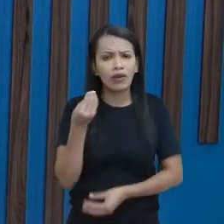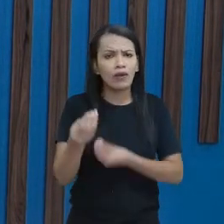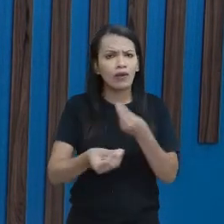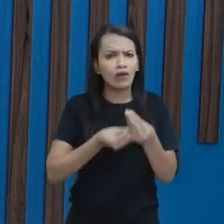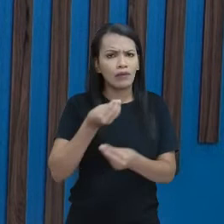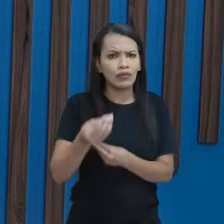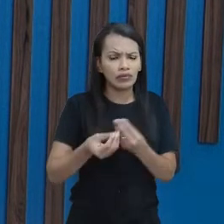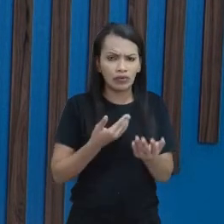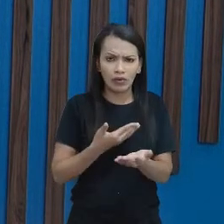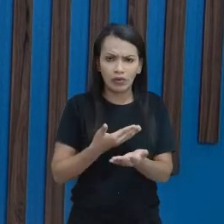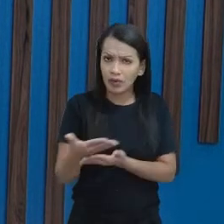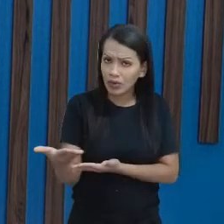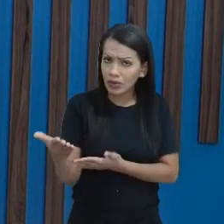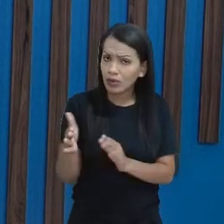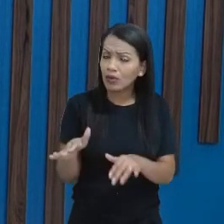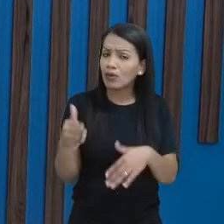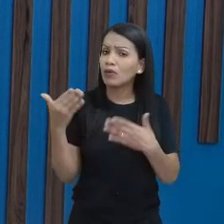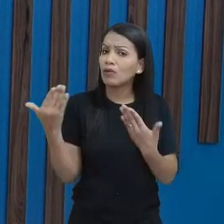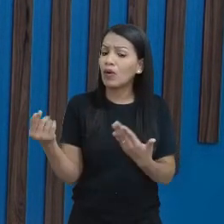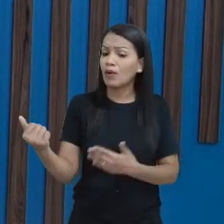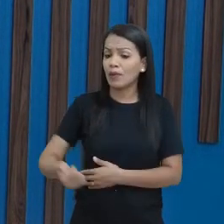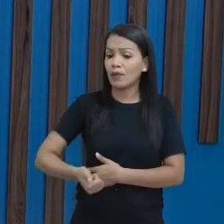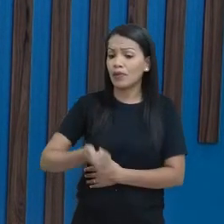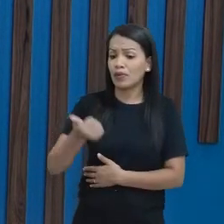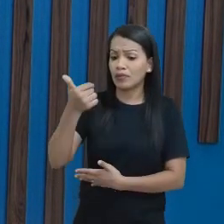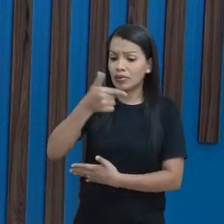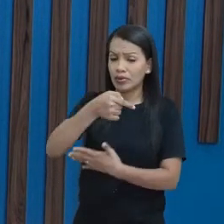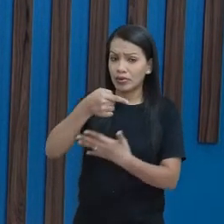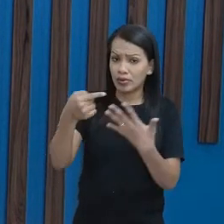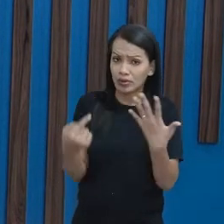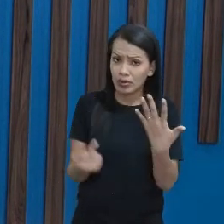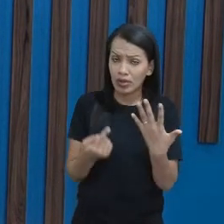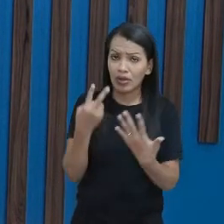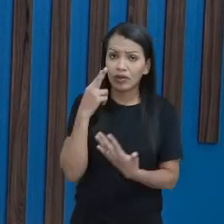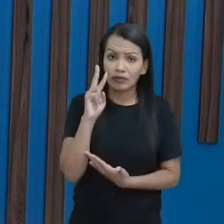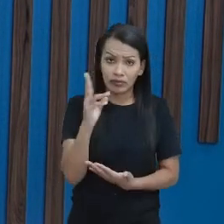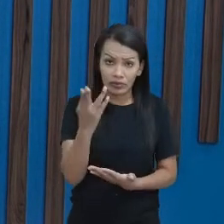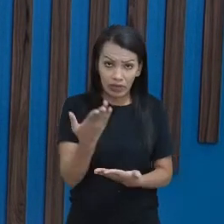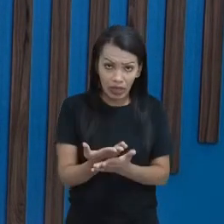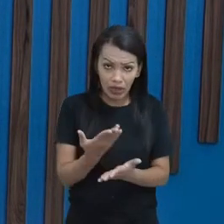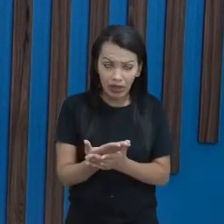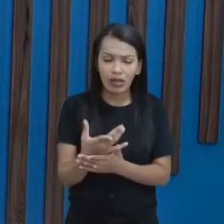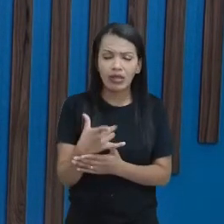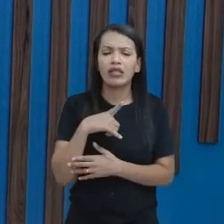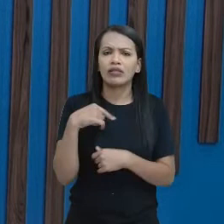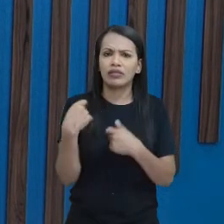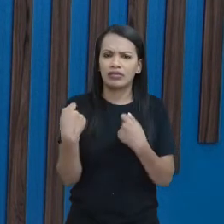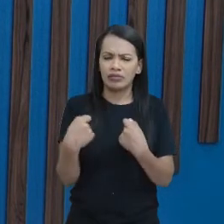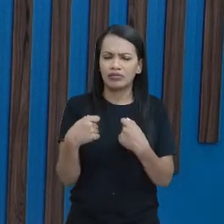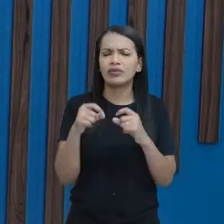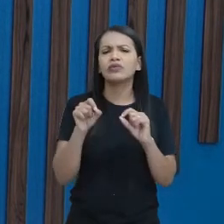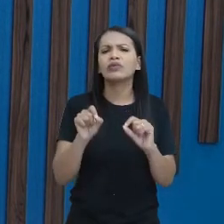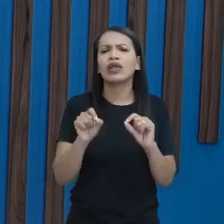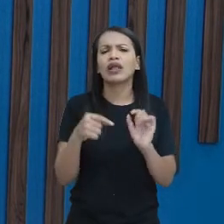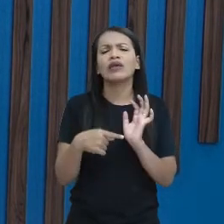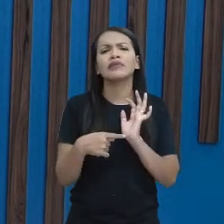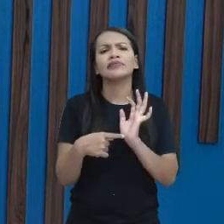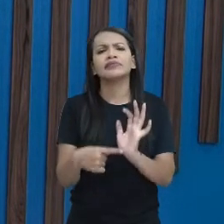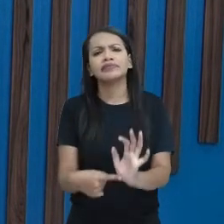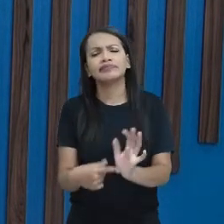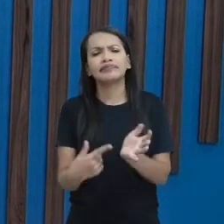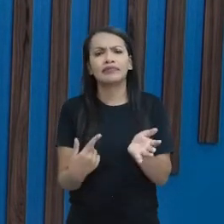começa? Qual é o primeiro elemento de uma narrativa? A gente viu na aula. Tem que ter uma apresentação. Você tem